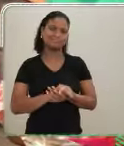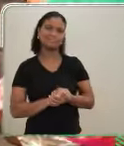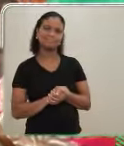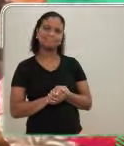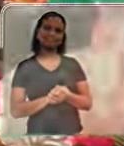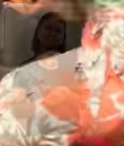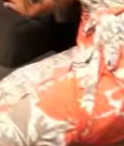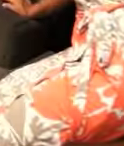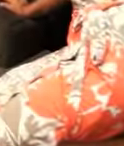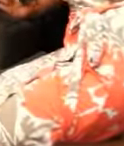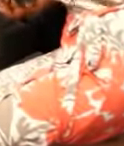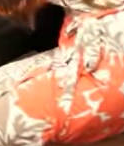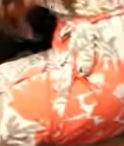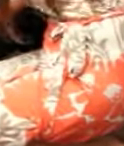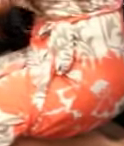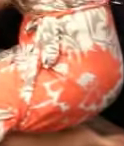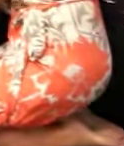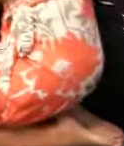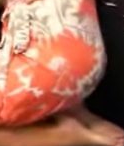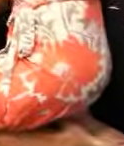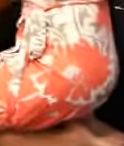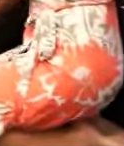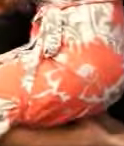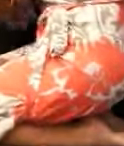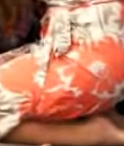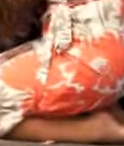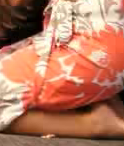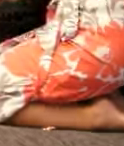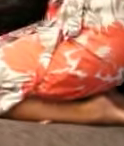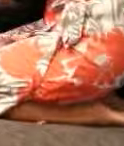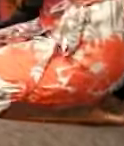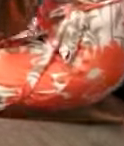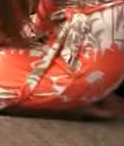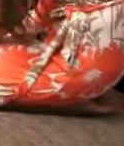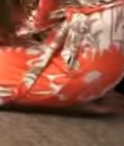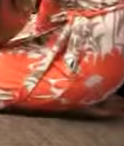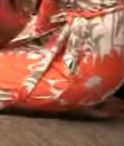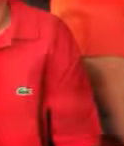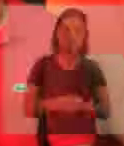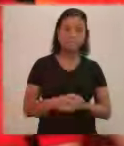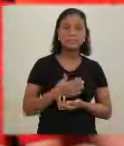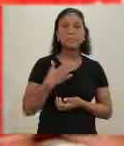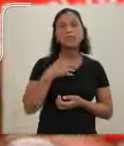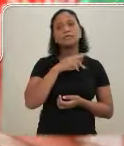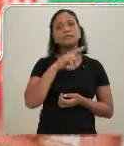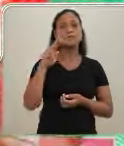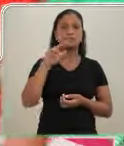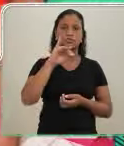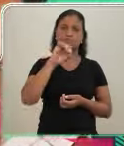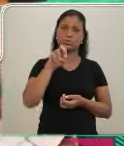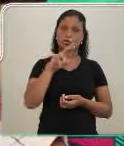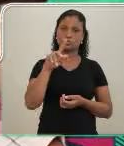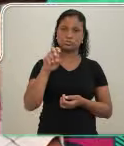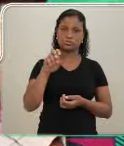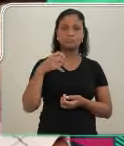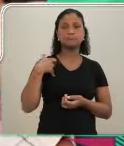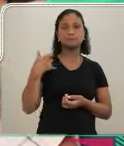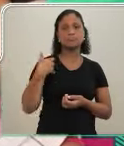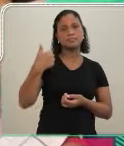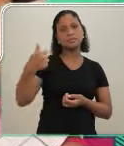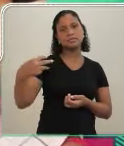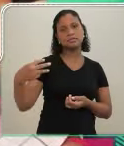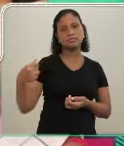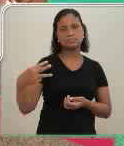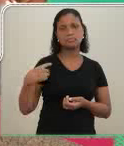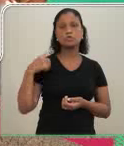Denise, o filho João Pedro e o pai brincam em um sofá da sala. Os 2 filhos entre o casal. Meu nome é Jorge, tenho 13 anos, sou o